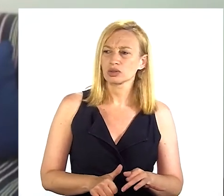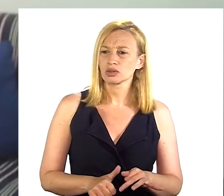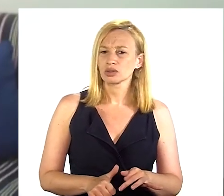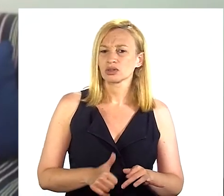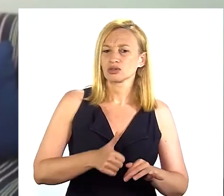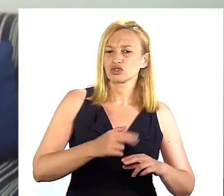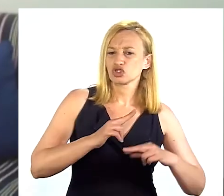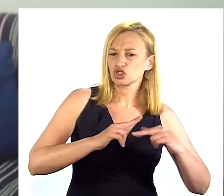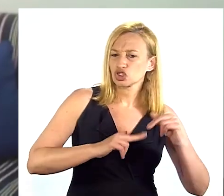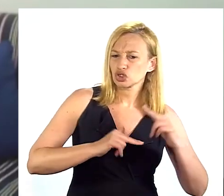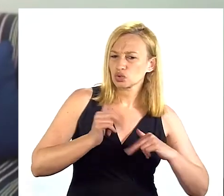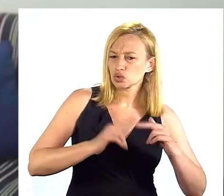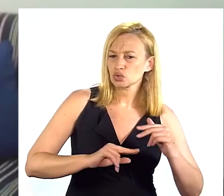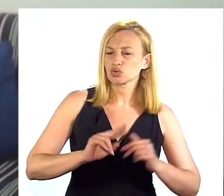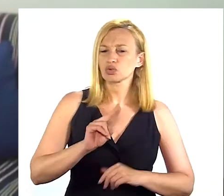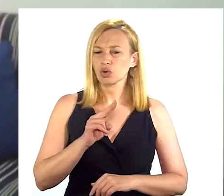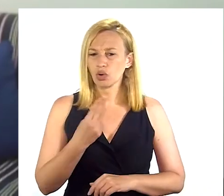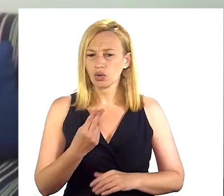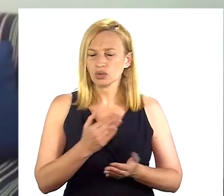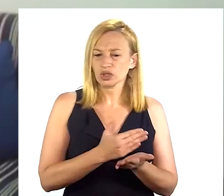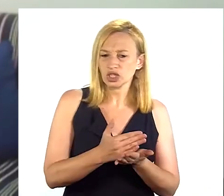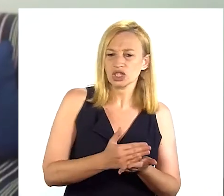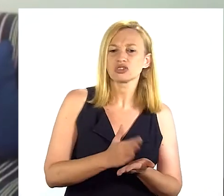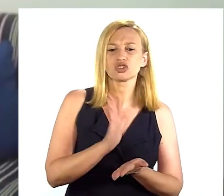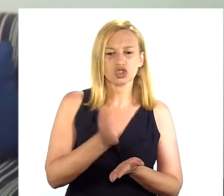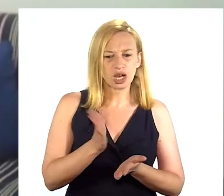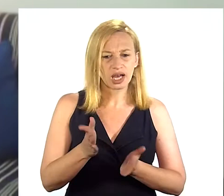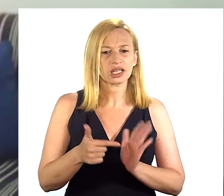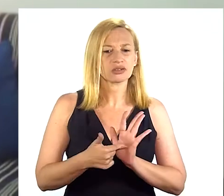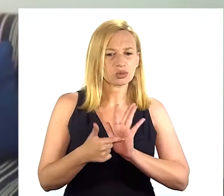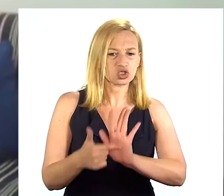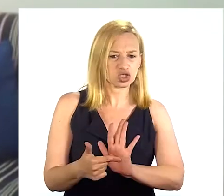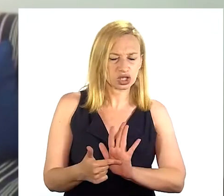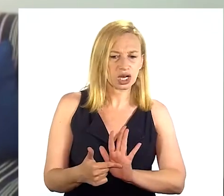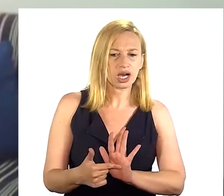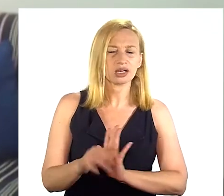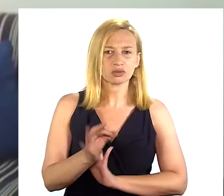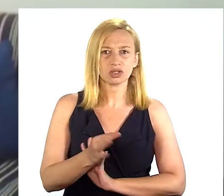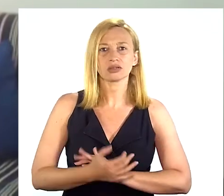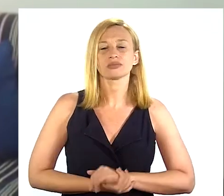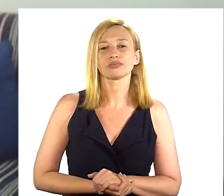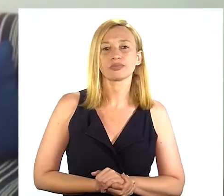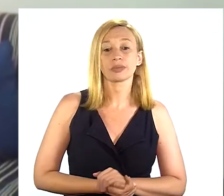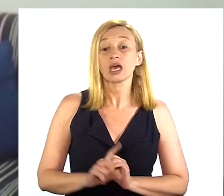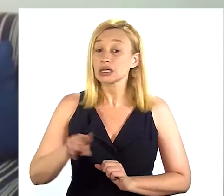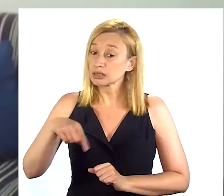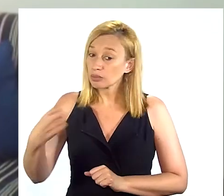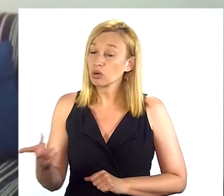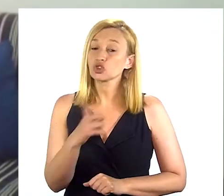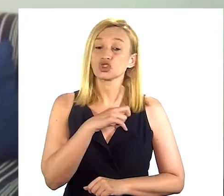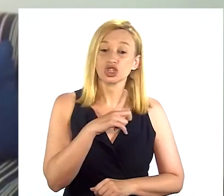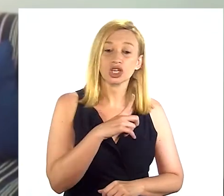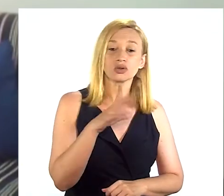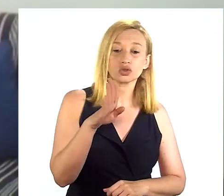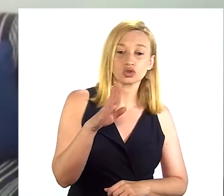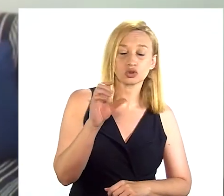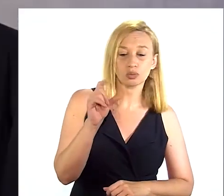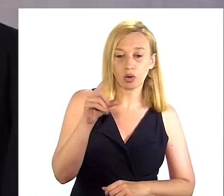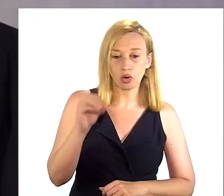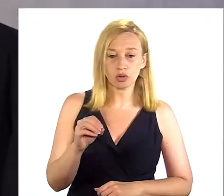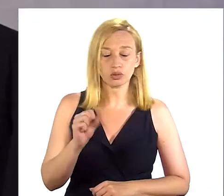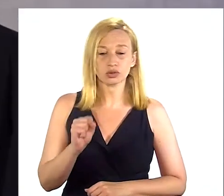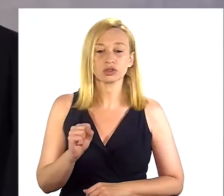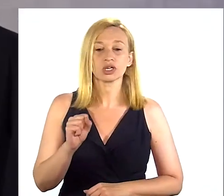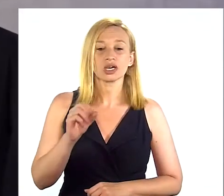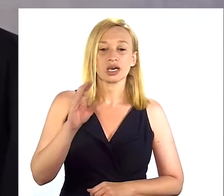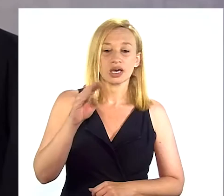primeiro semestre e o início do segundo semestre, as primeiras concessões do Estado já devam estar indo para licitação.